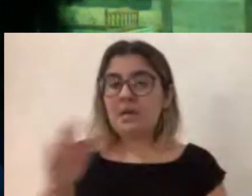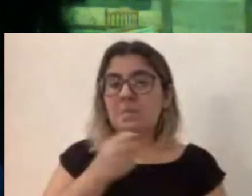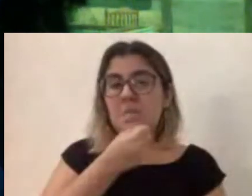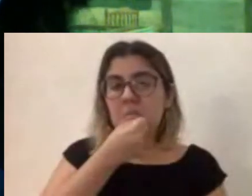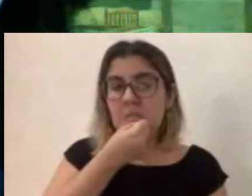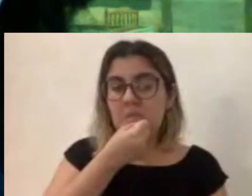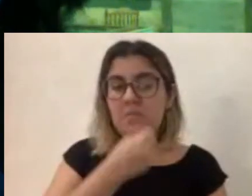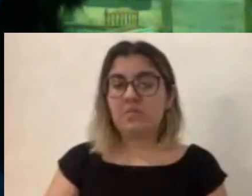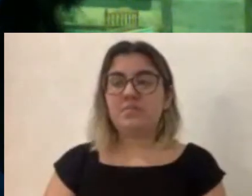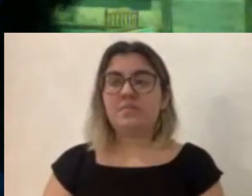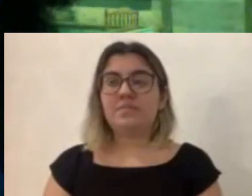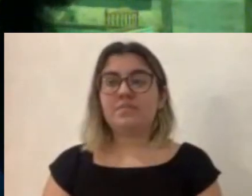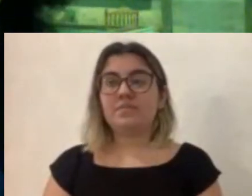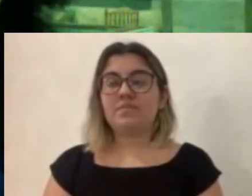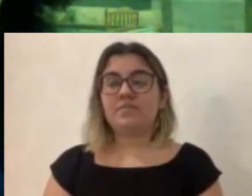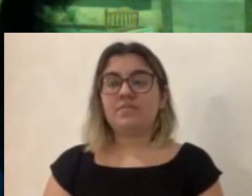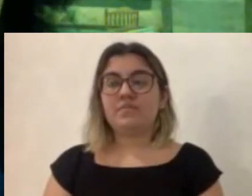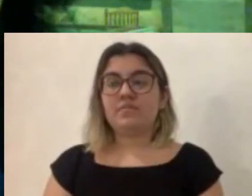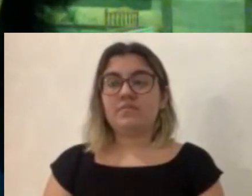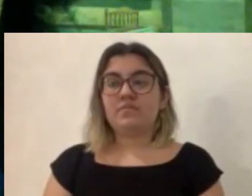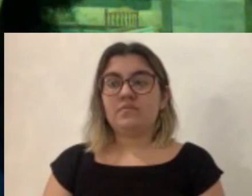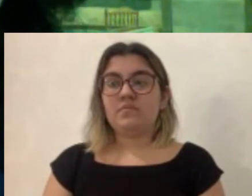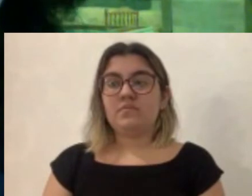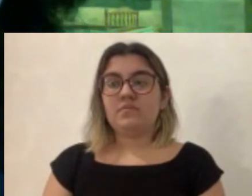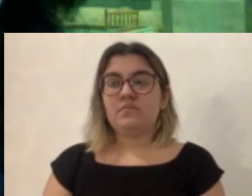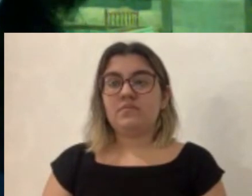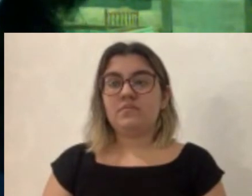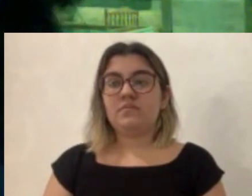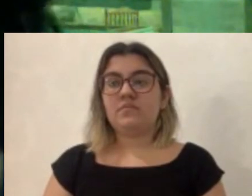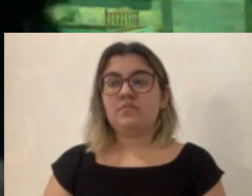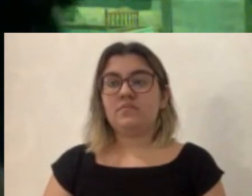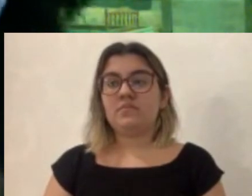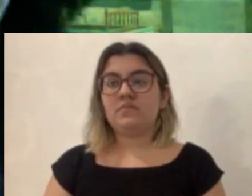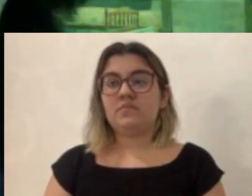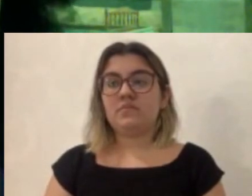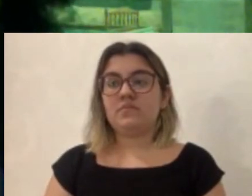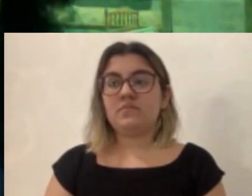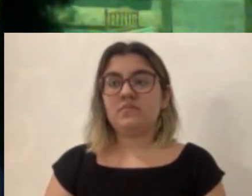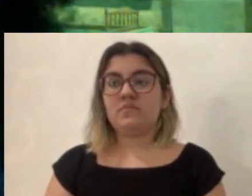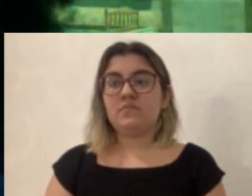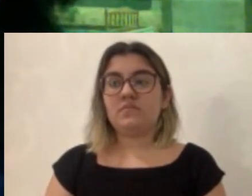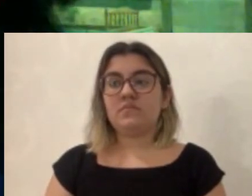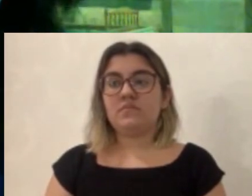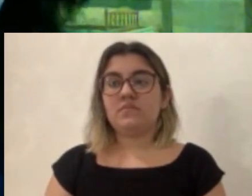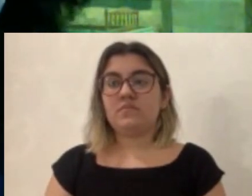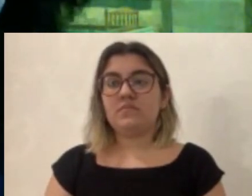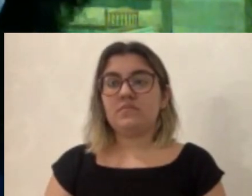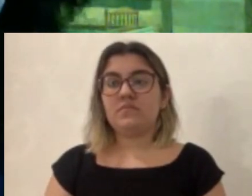enfim, está aberto o microfone, um de cada vez.